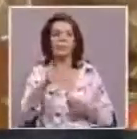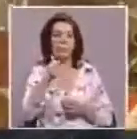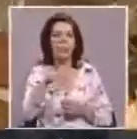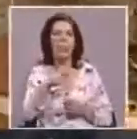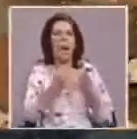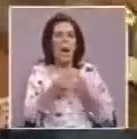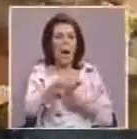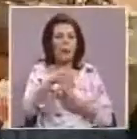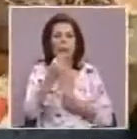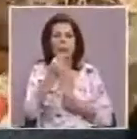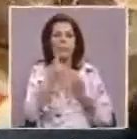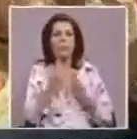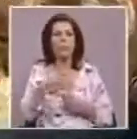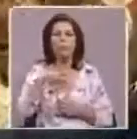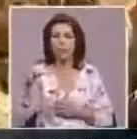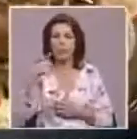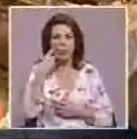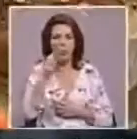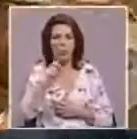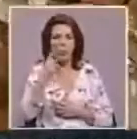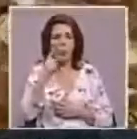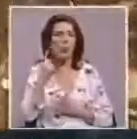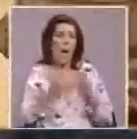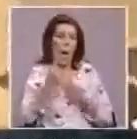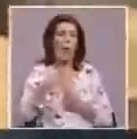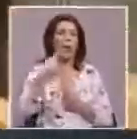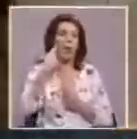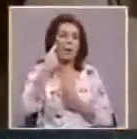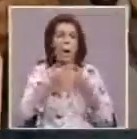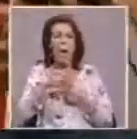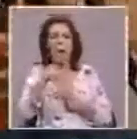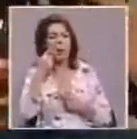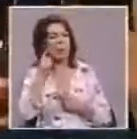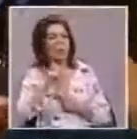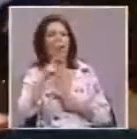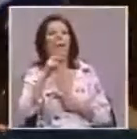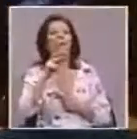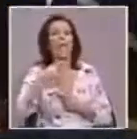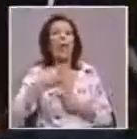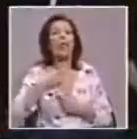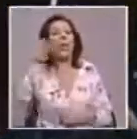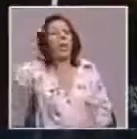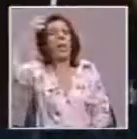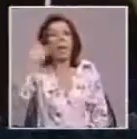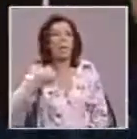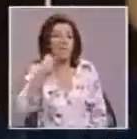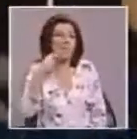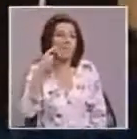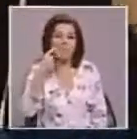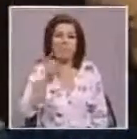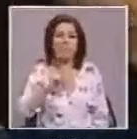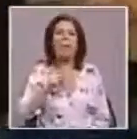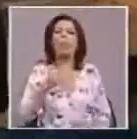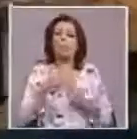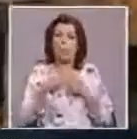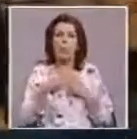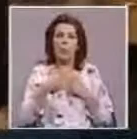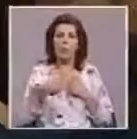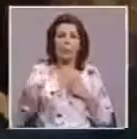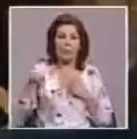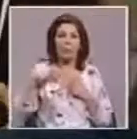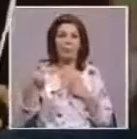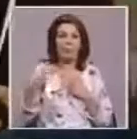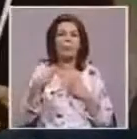alguns produtos portugueses que não conhecia? Sim, há alguns, não. De Vila do Rei. Peço desculpa, diga-me outra vez.